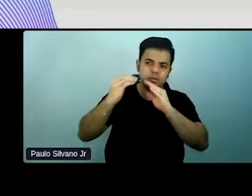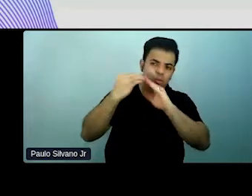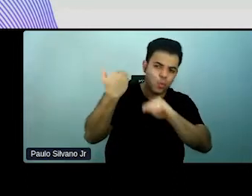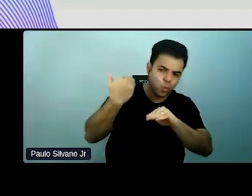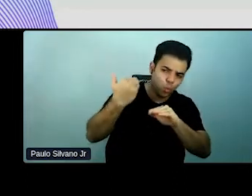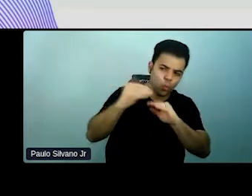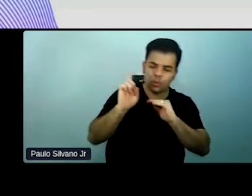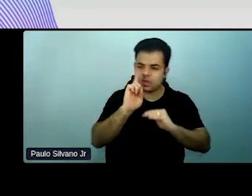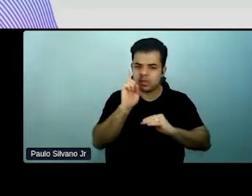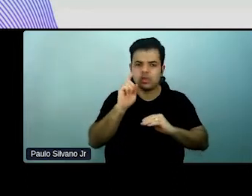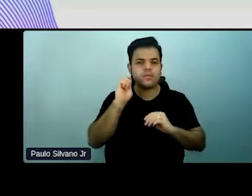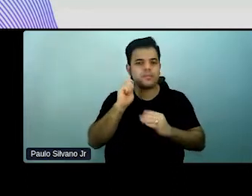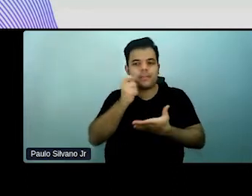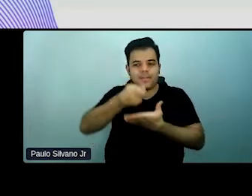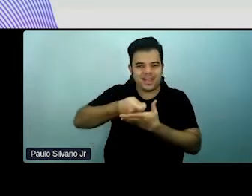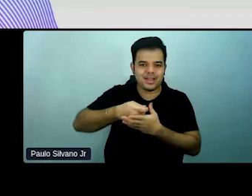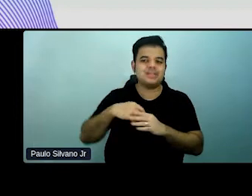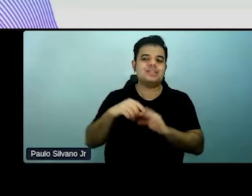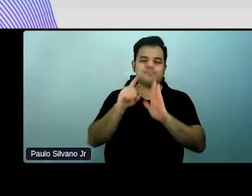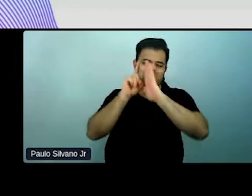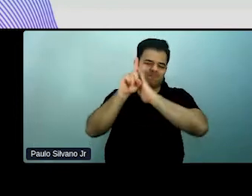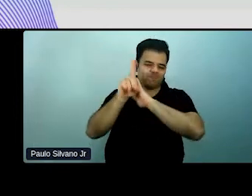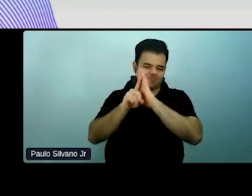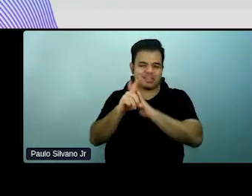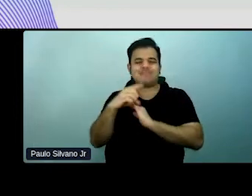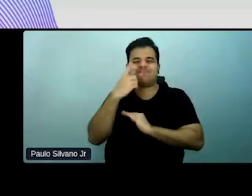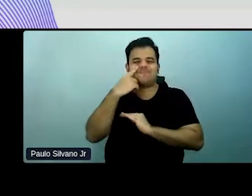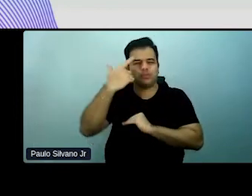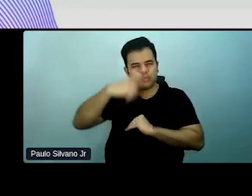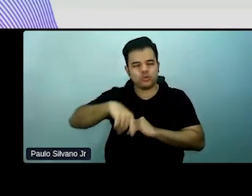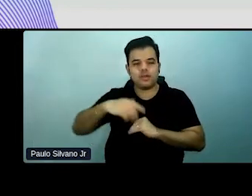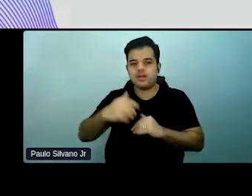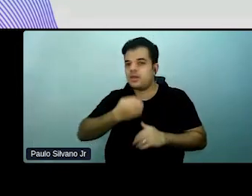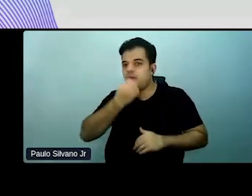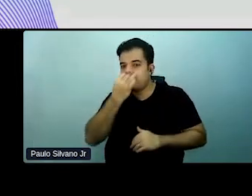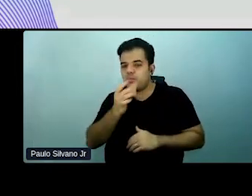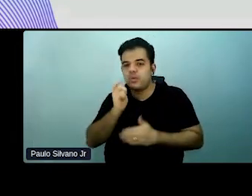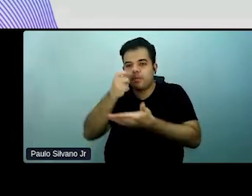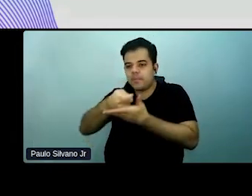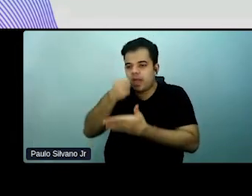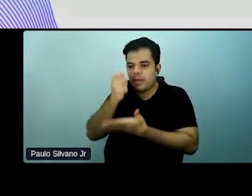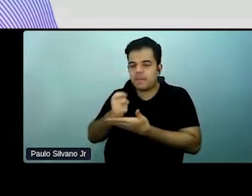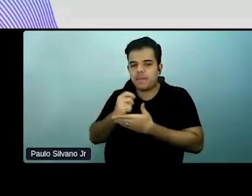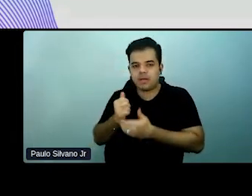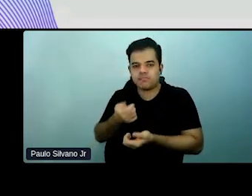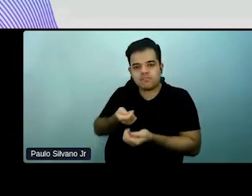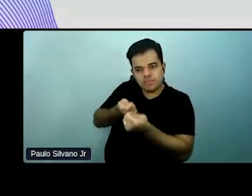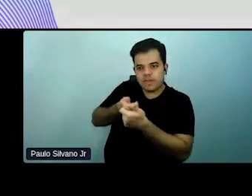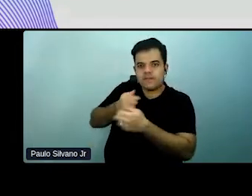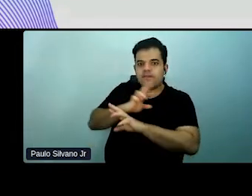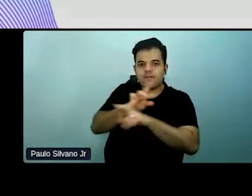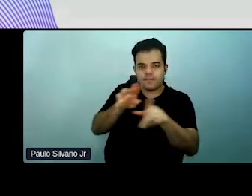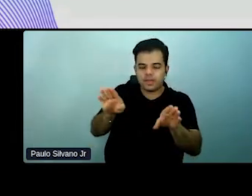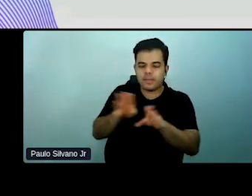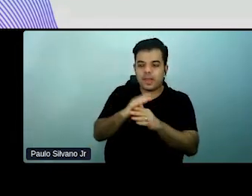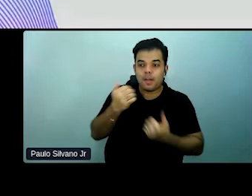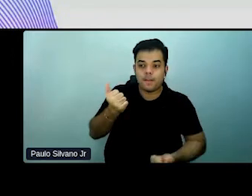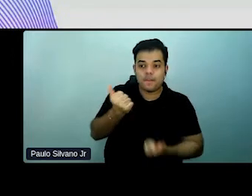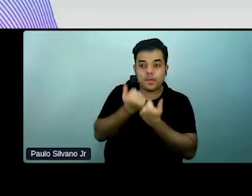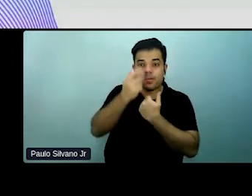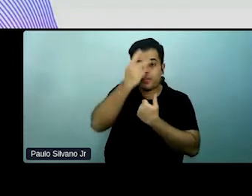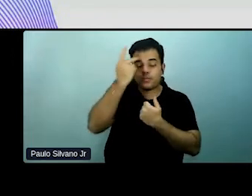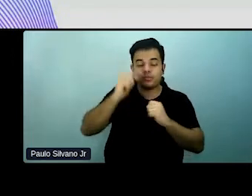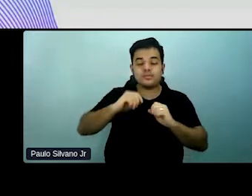fazendo, rever, né, o que a gente tem de benefícios, né, do apoio a todas as pessoas e tentar fazer aquilo que